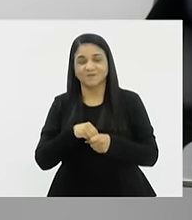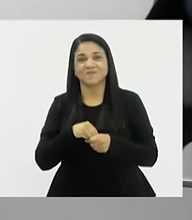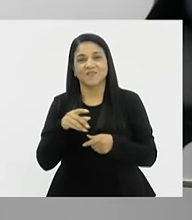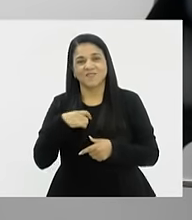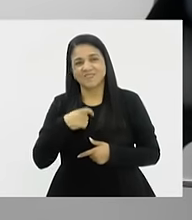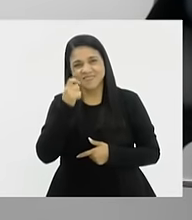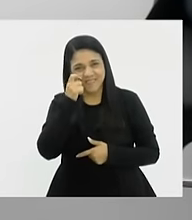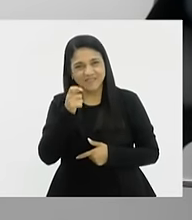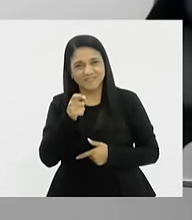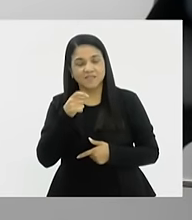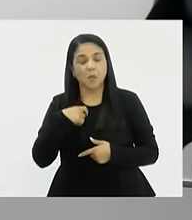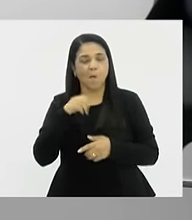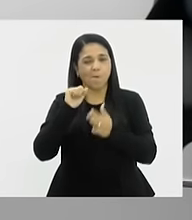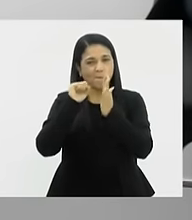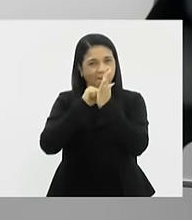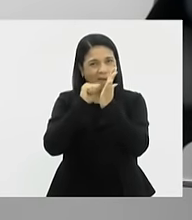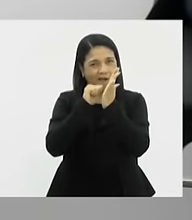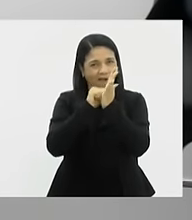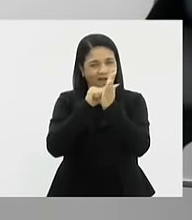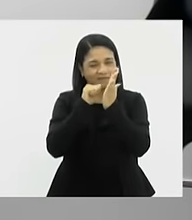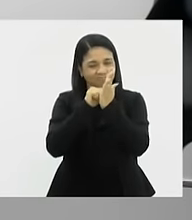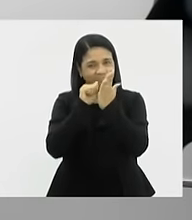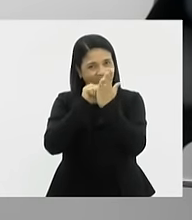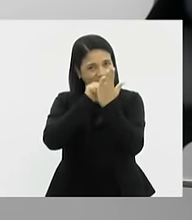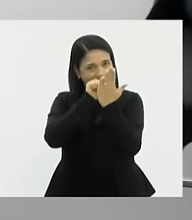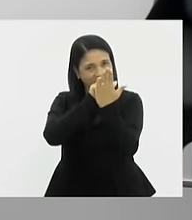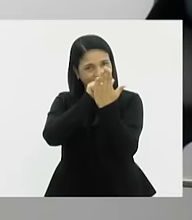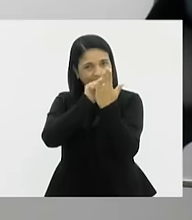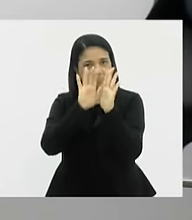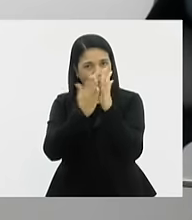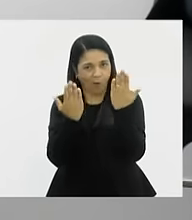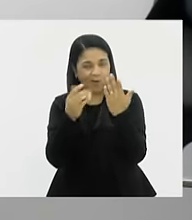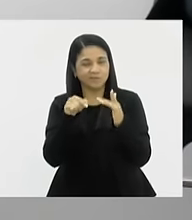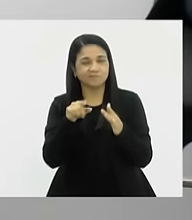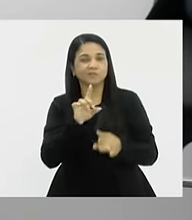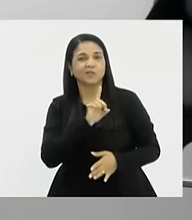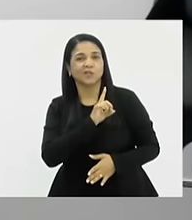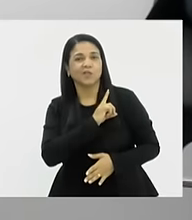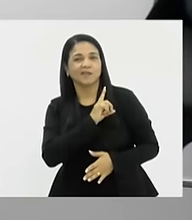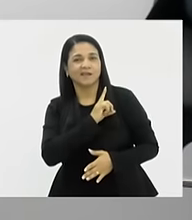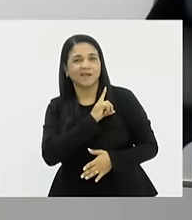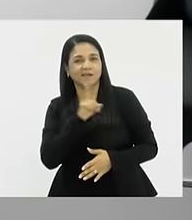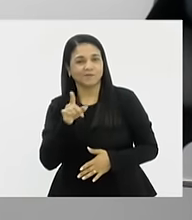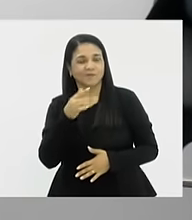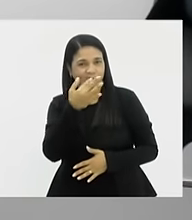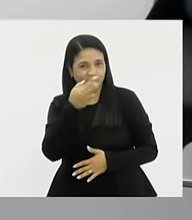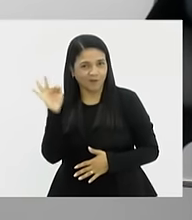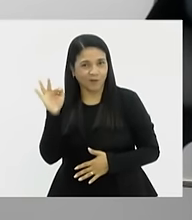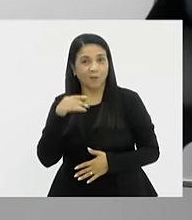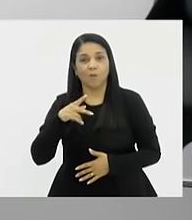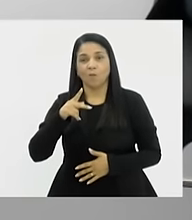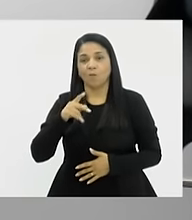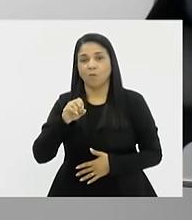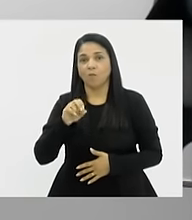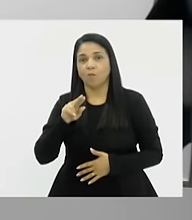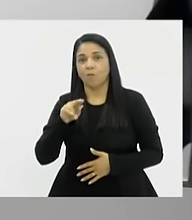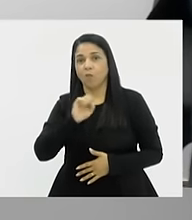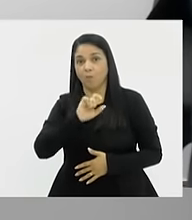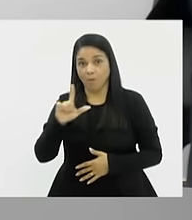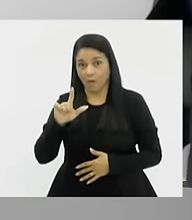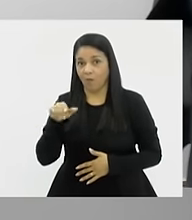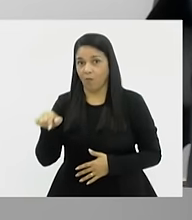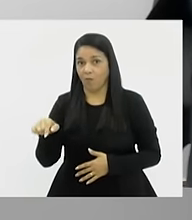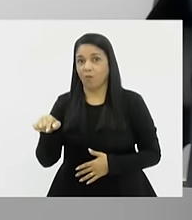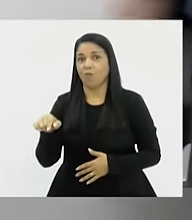Eu volto lá, bato na porta, e o nobre delegado federal, Pobel,